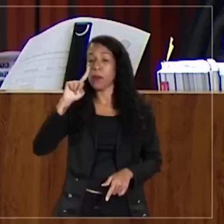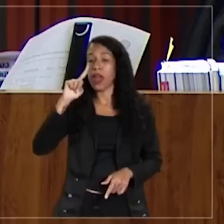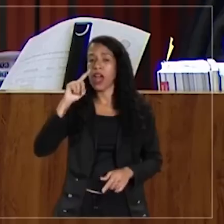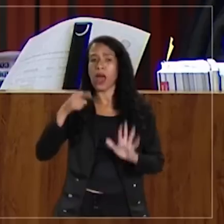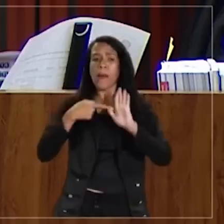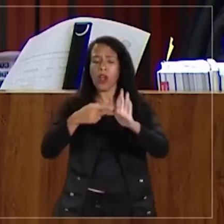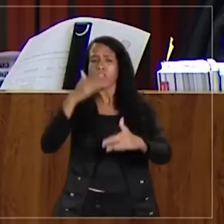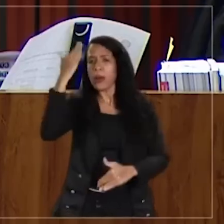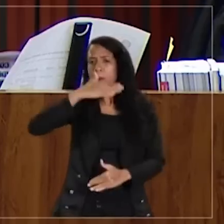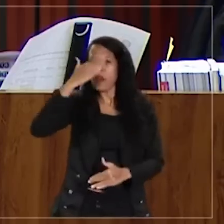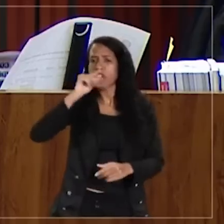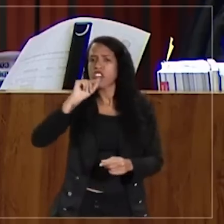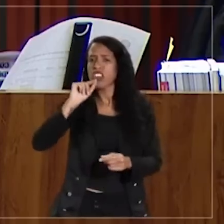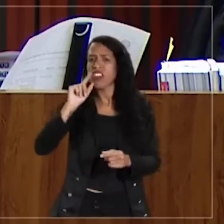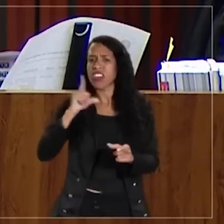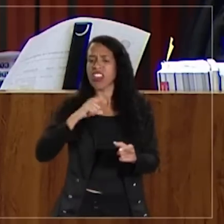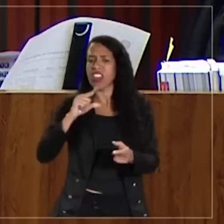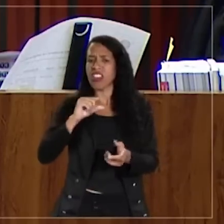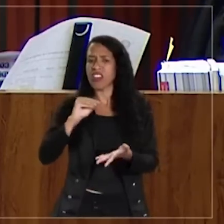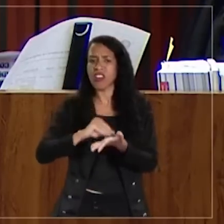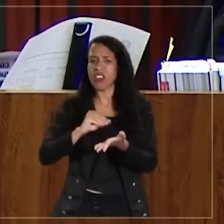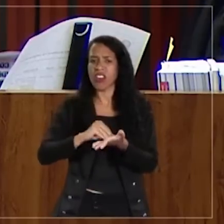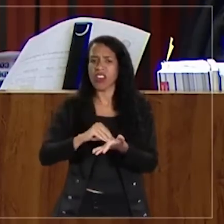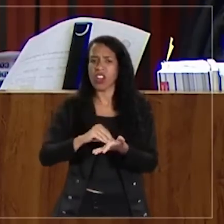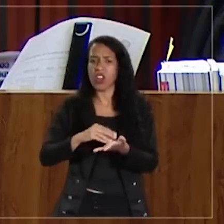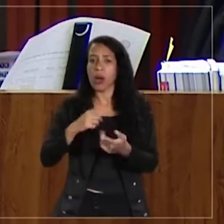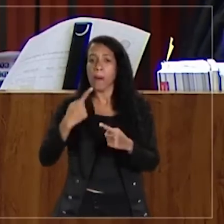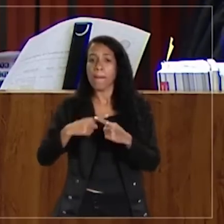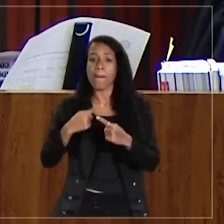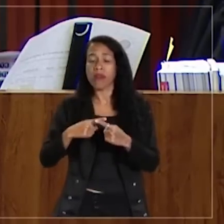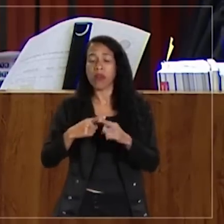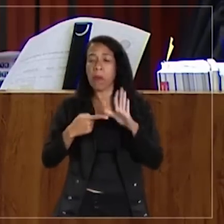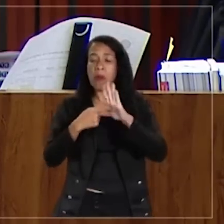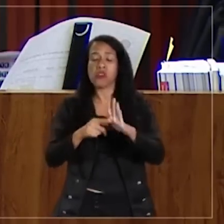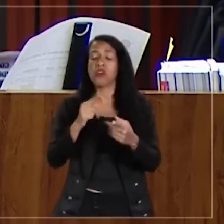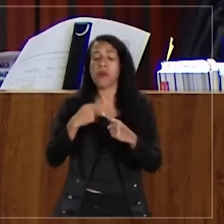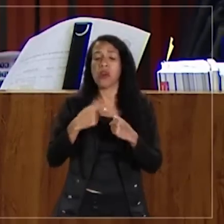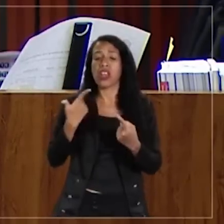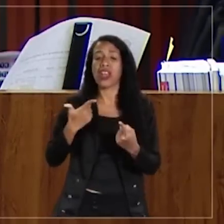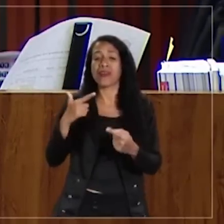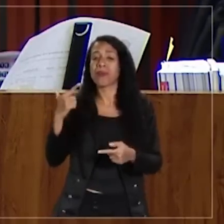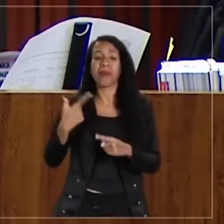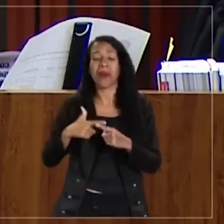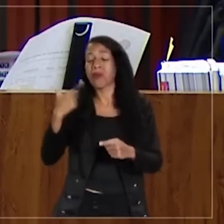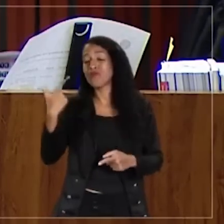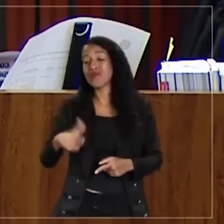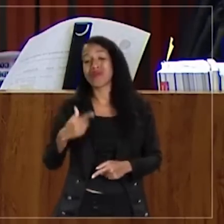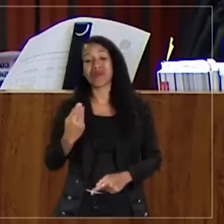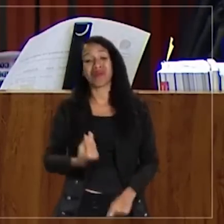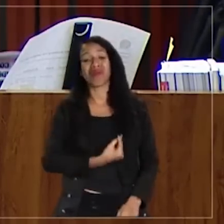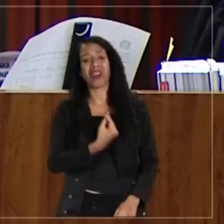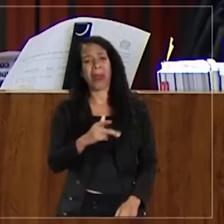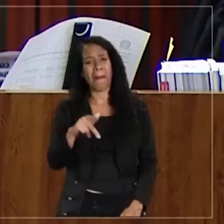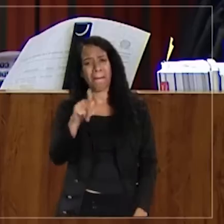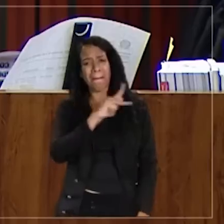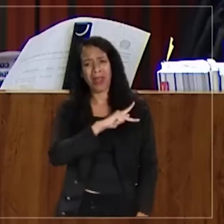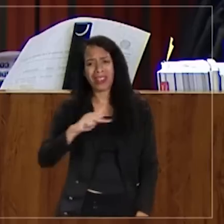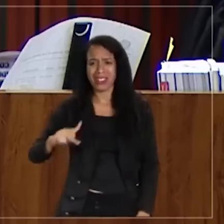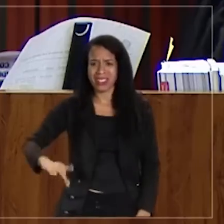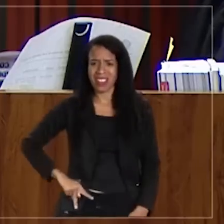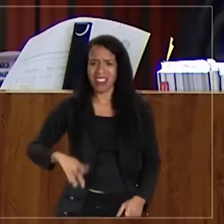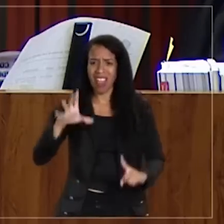sobre a fraude, obviamente não as apresentou porque elas não existem. O presidente da República,